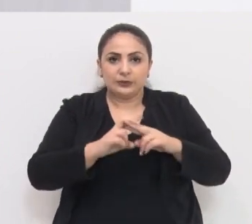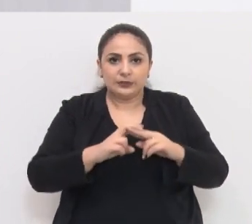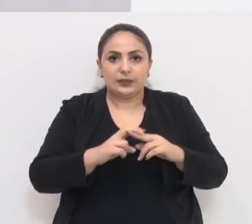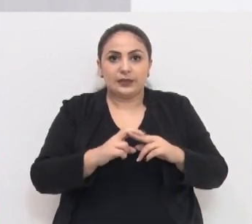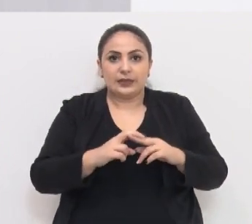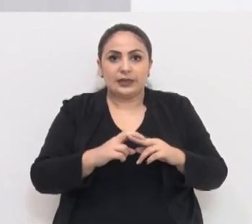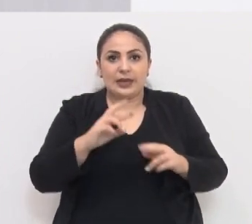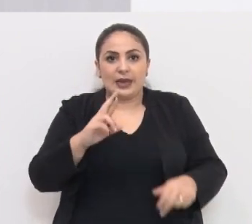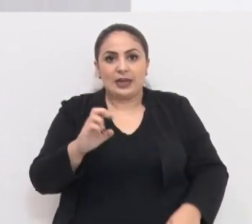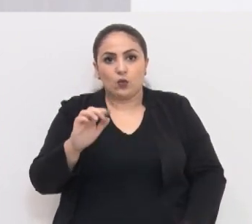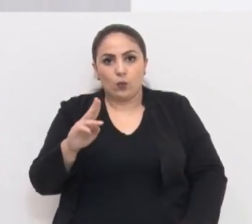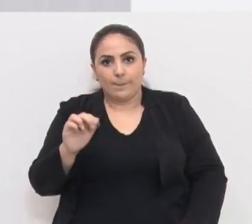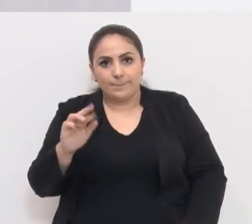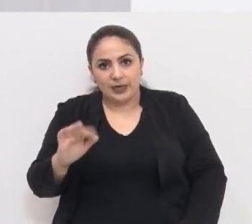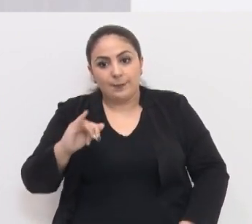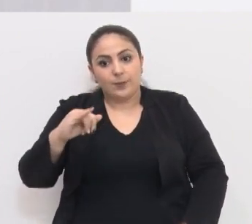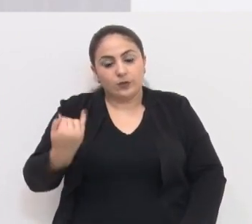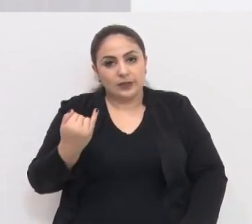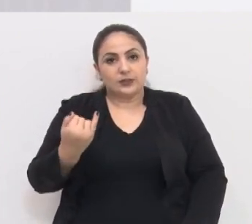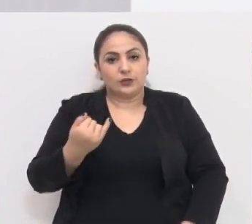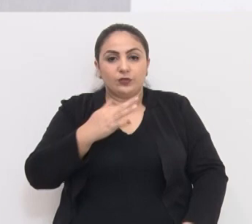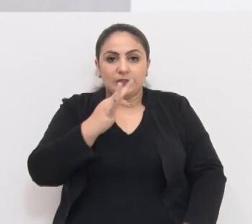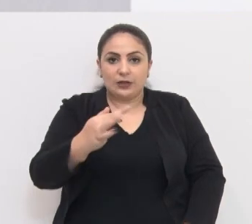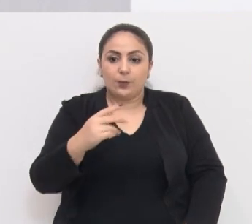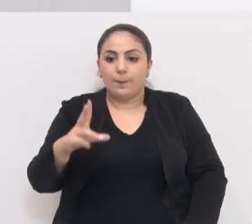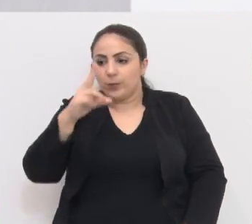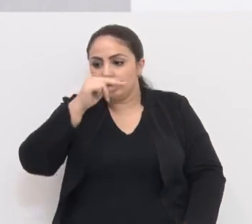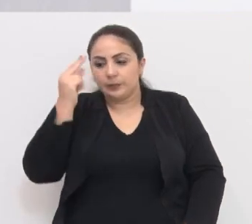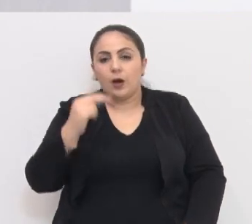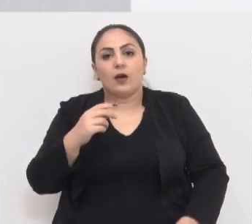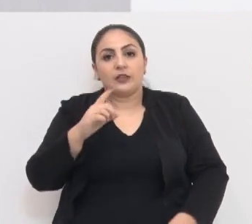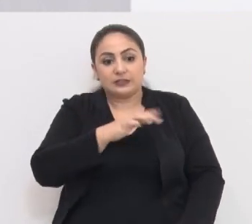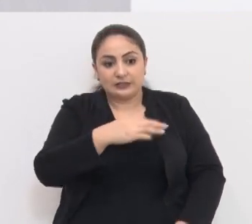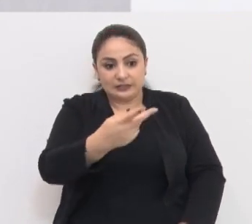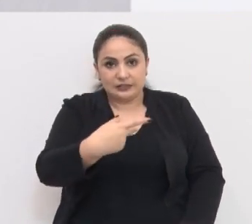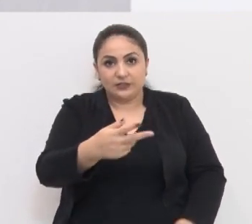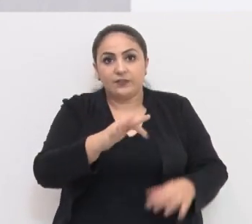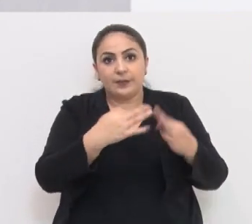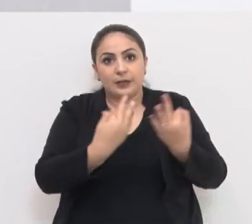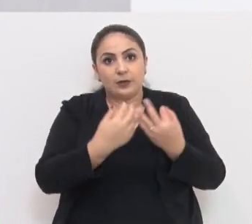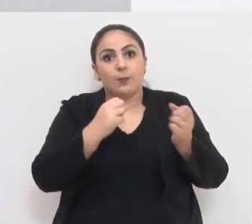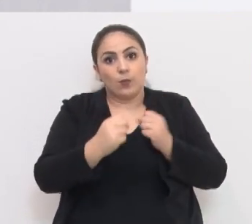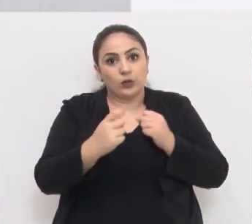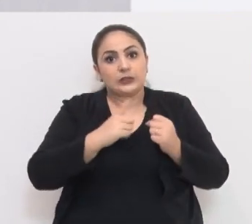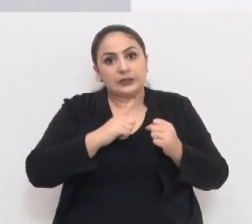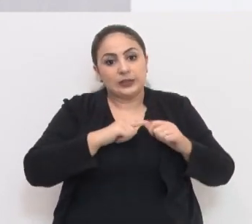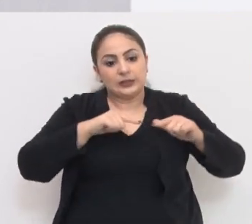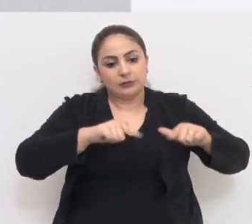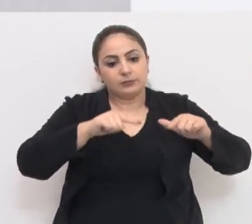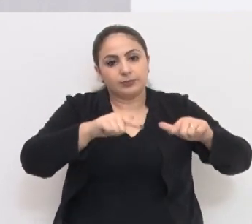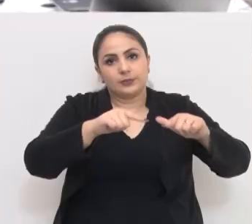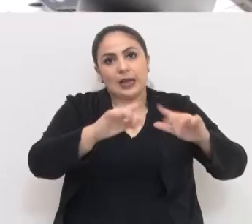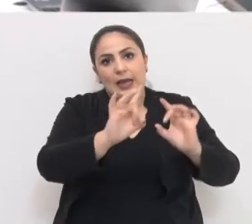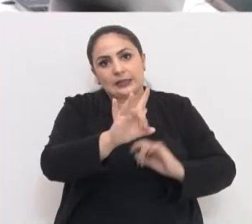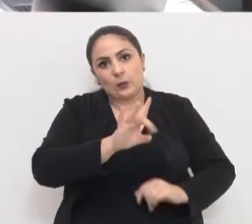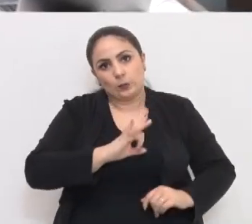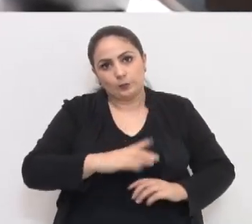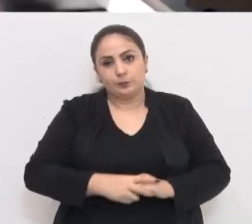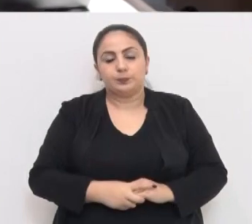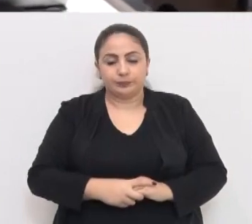REURB aprovado federal e ele municipal, essas famílias poderão então ter os seus títulos dos seus lotes.